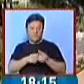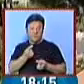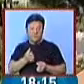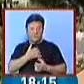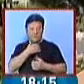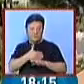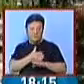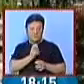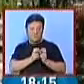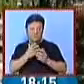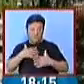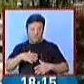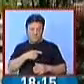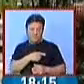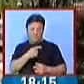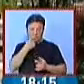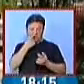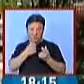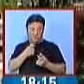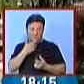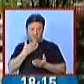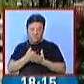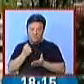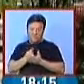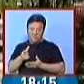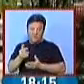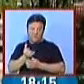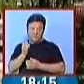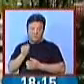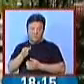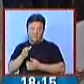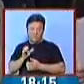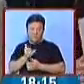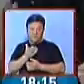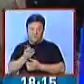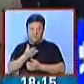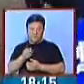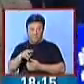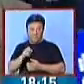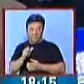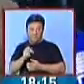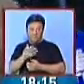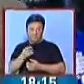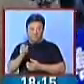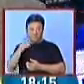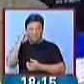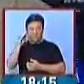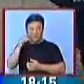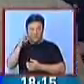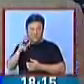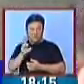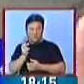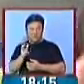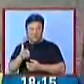no setor têxtil. Quem deixou a marca à instituição foi Cândido Passos Morgado, reitor durante 17 anos,